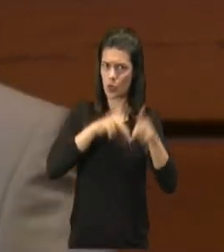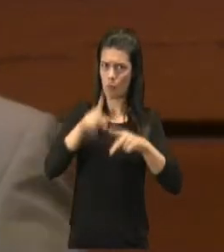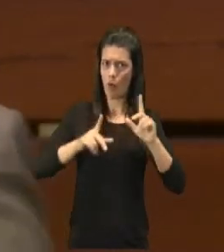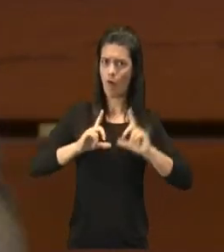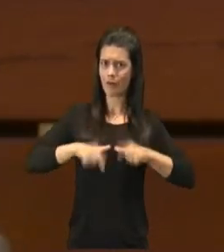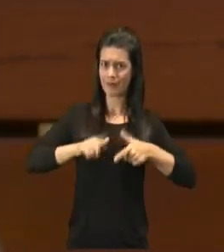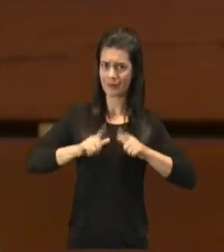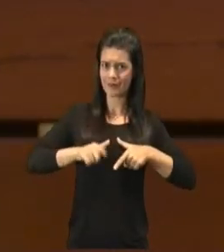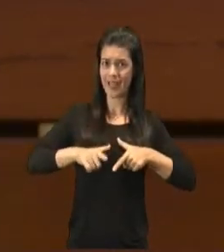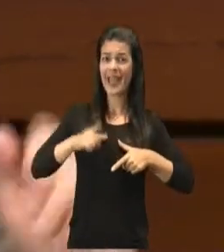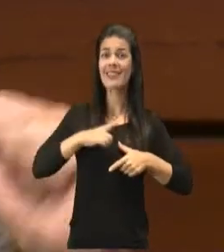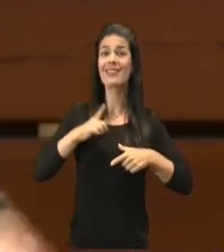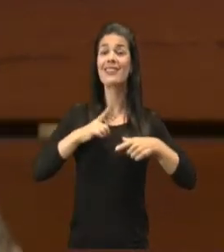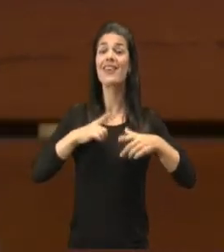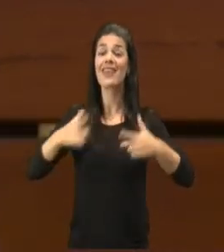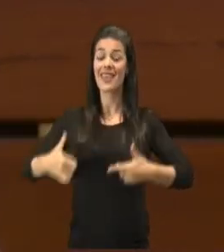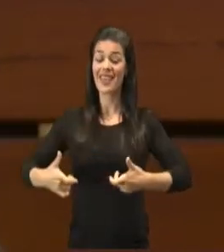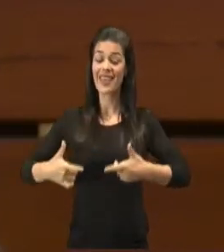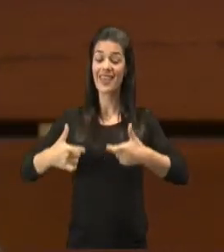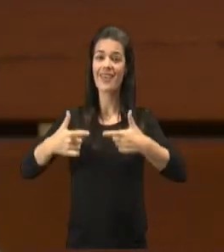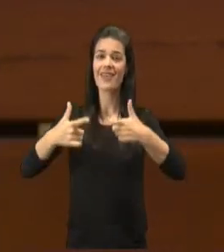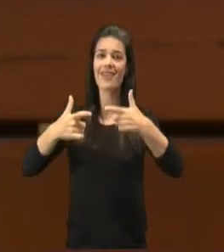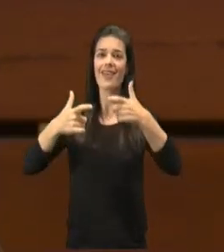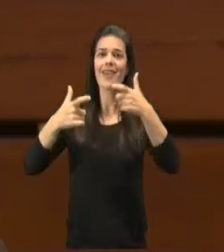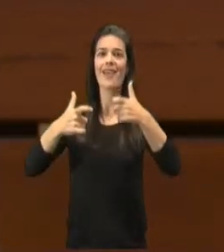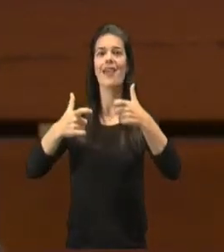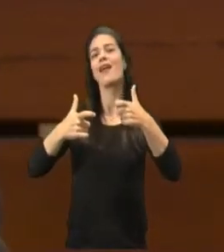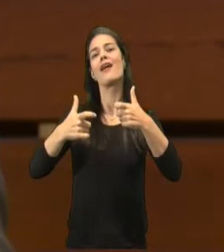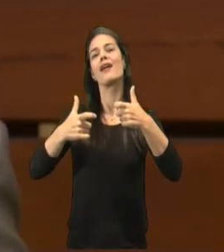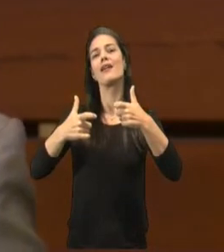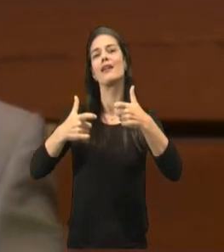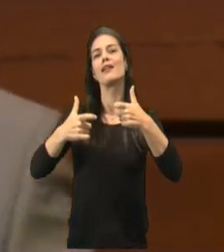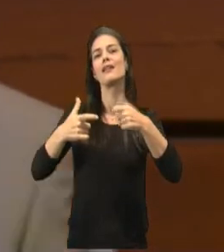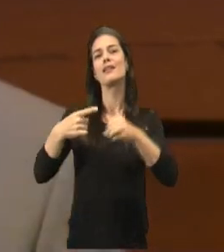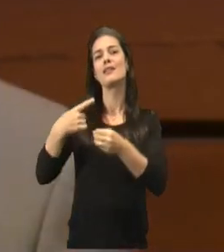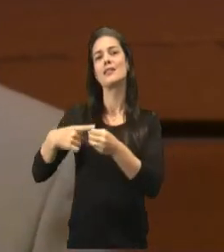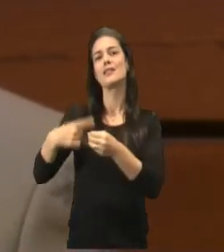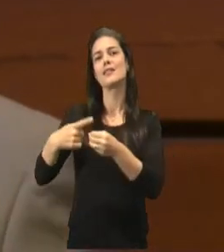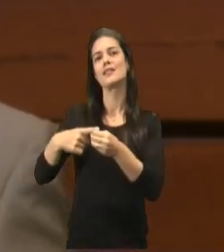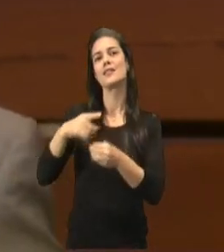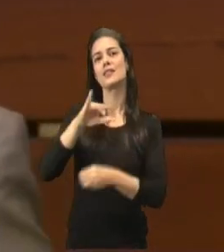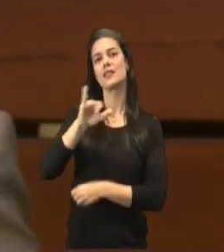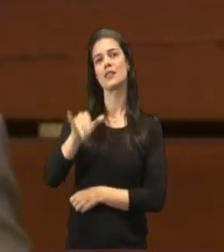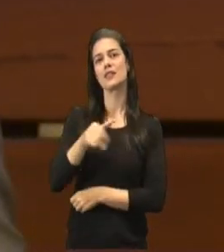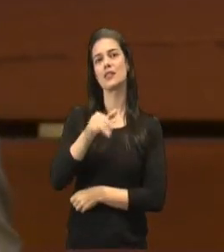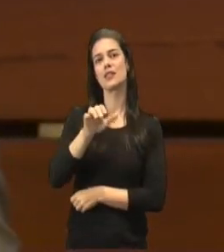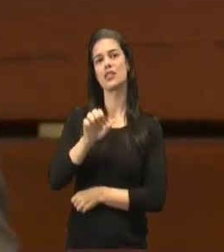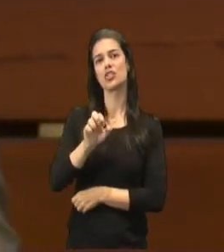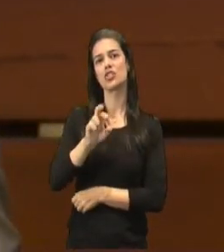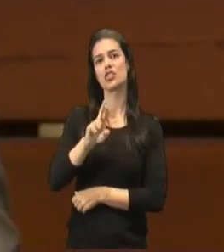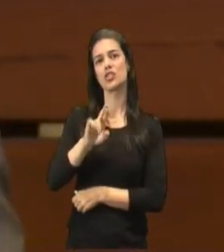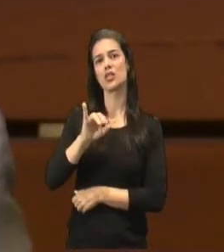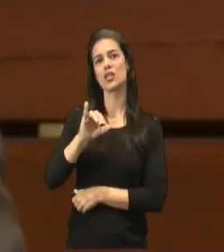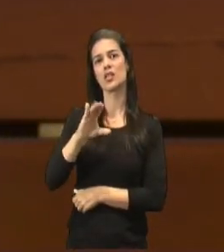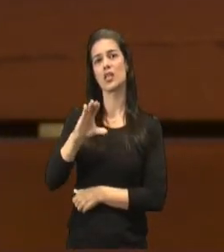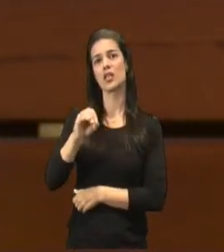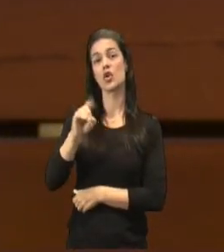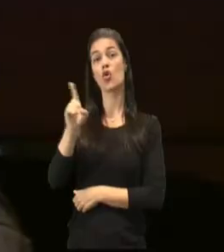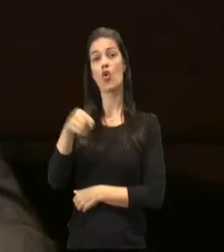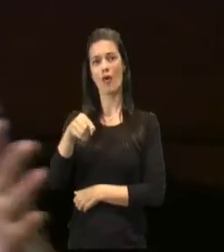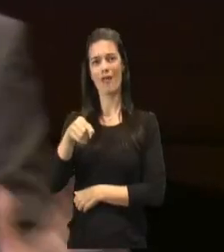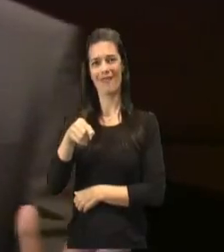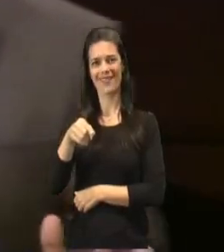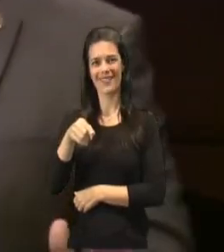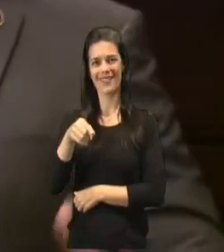em Jericó e ele é altamente bem sucedido. Nós conhecemos esta história da tomada de Jericó. E o povo então